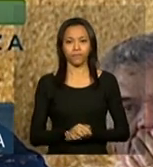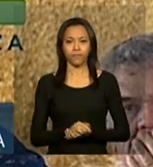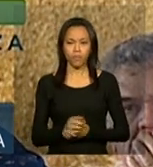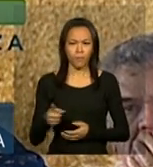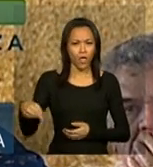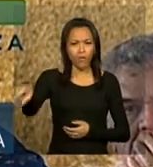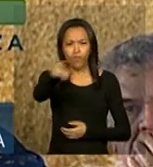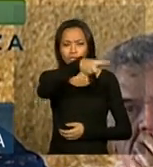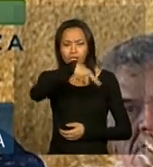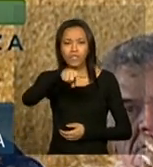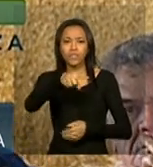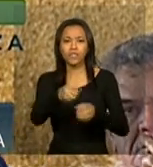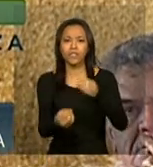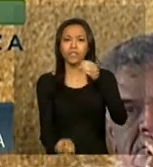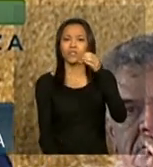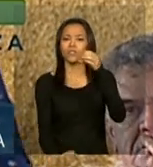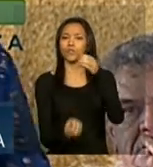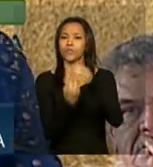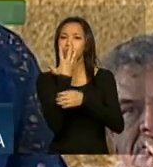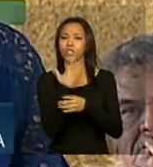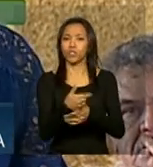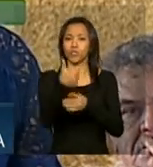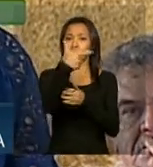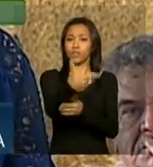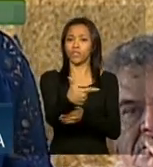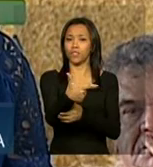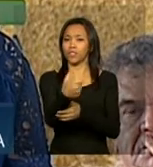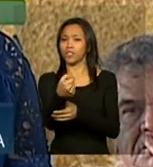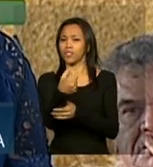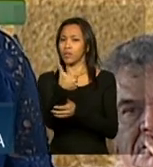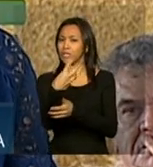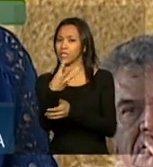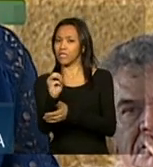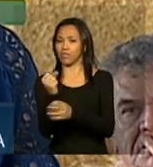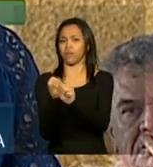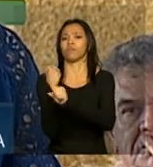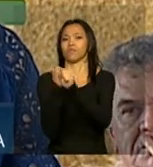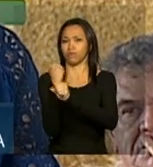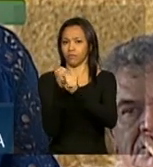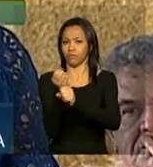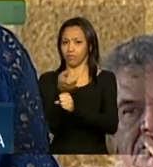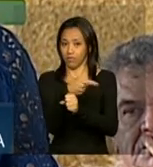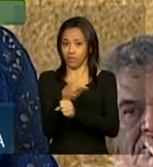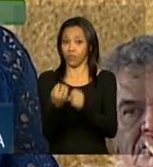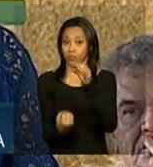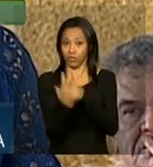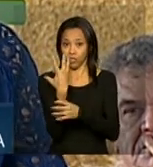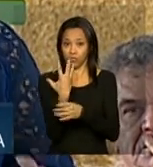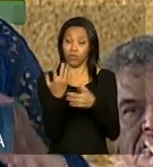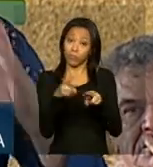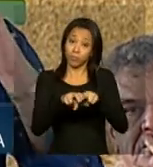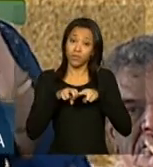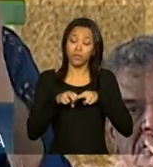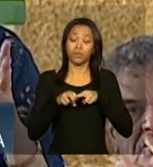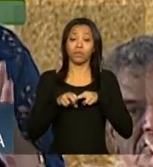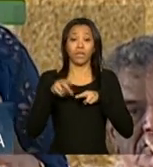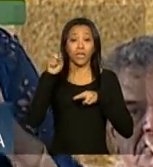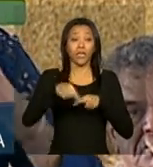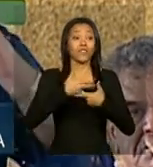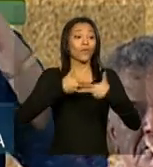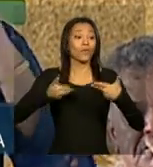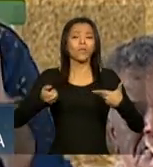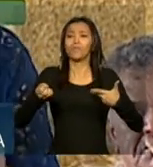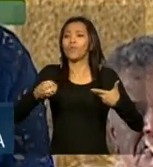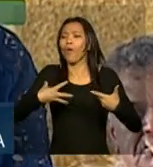Vocês surgiram nos últimos 20, 30 anos. E, portanto, aqui as coisas são